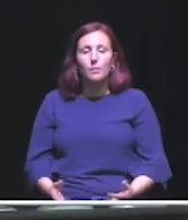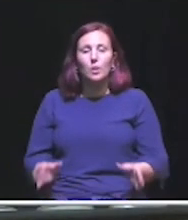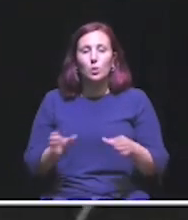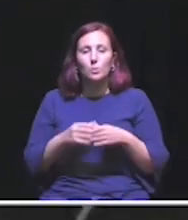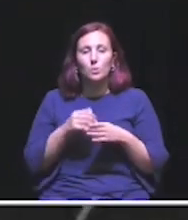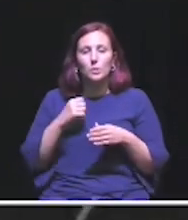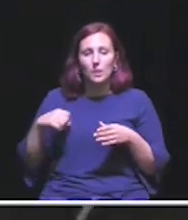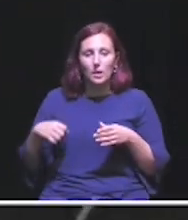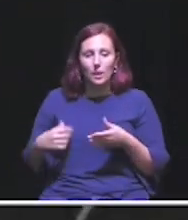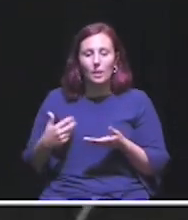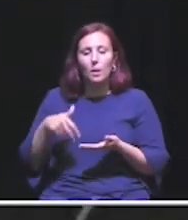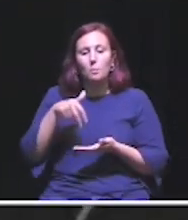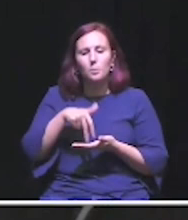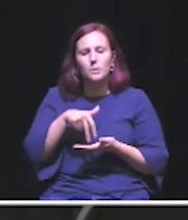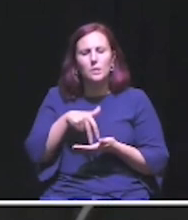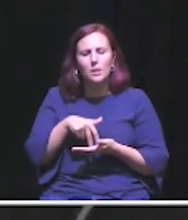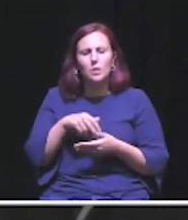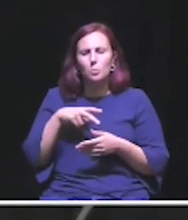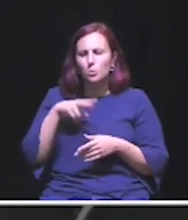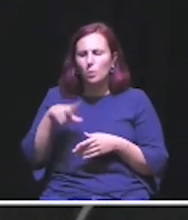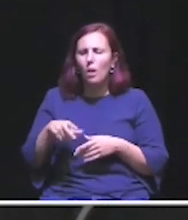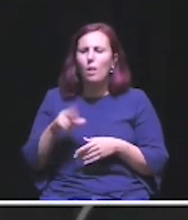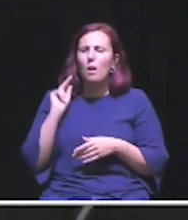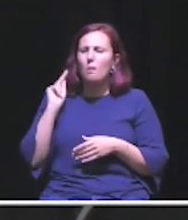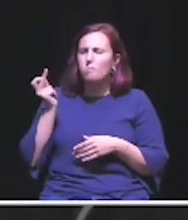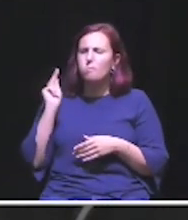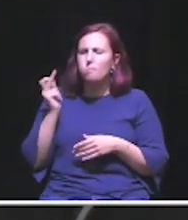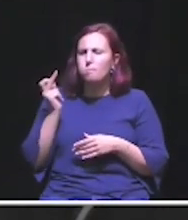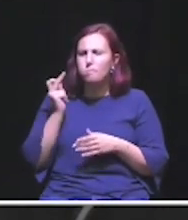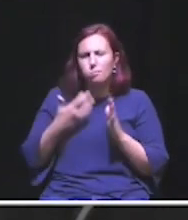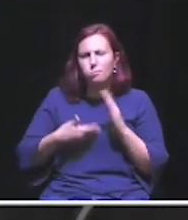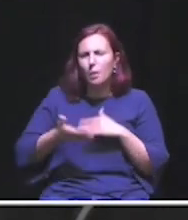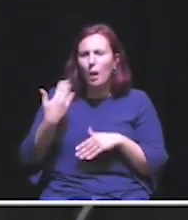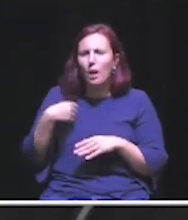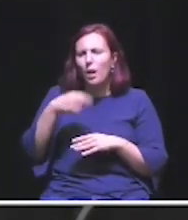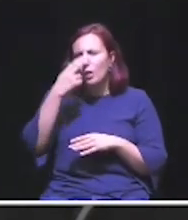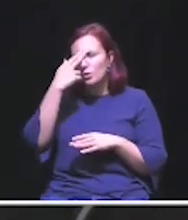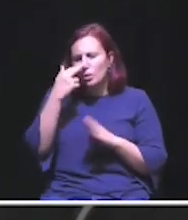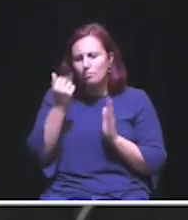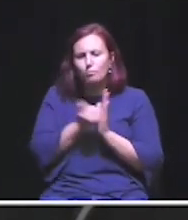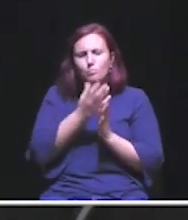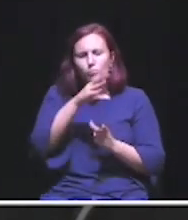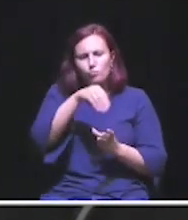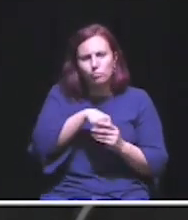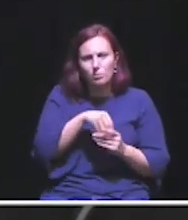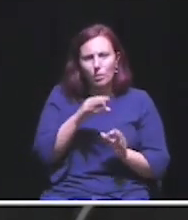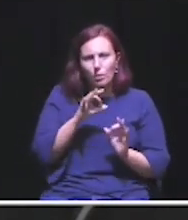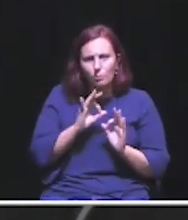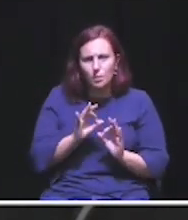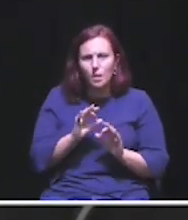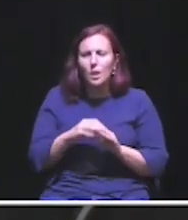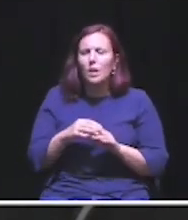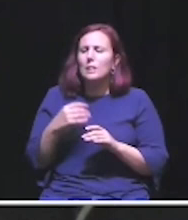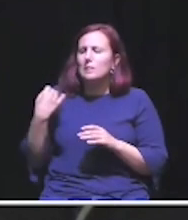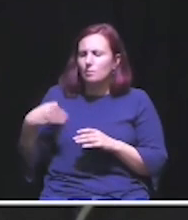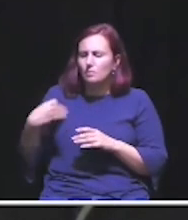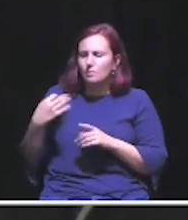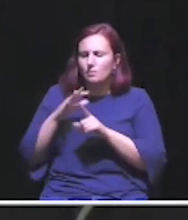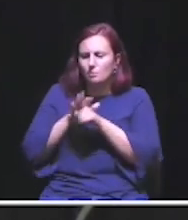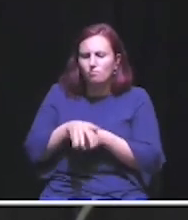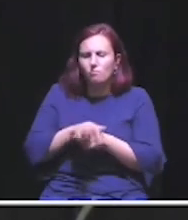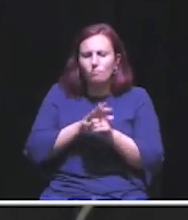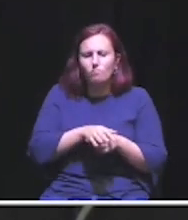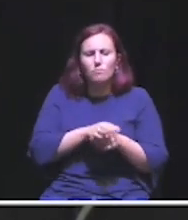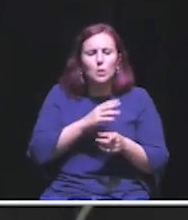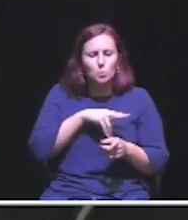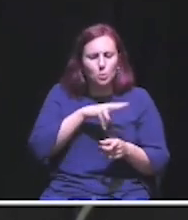A comunidade cigana está presente em Portugal há séculos e faz parte da nossa história. Historicamente, tem sido sucessivamente discriminada, tanto em Portugal como